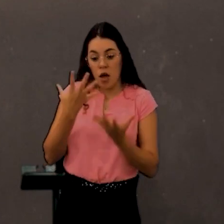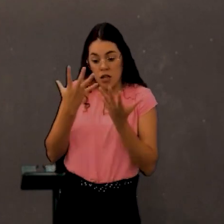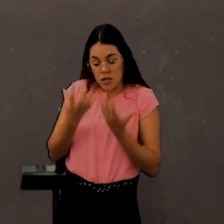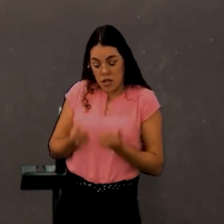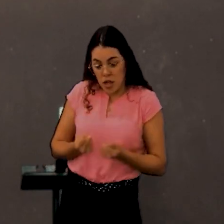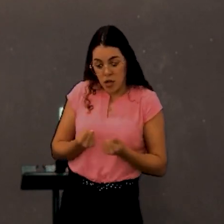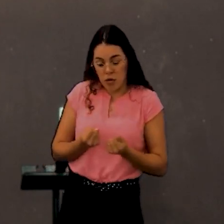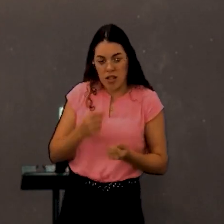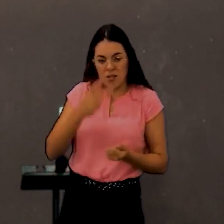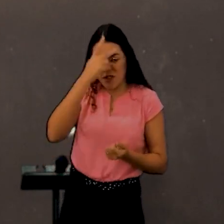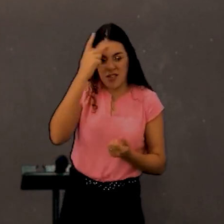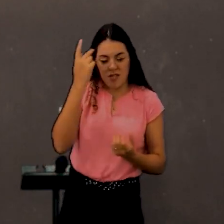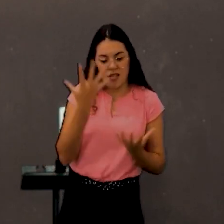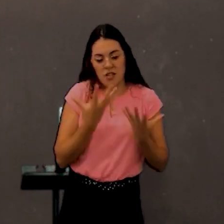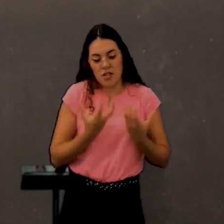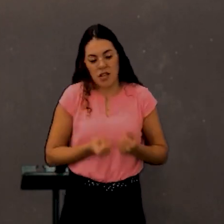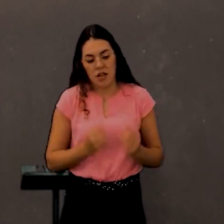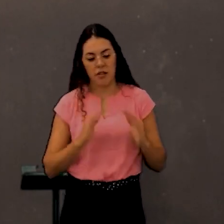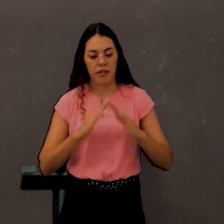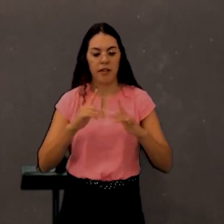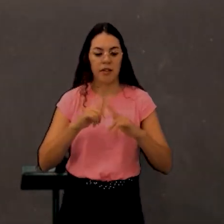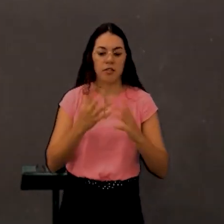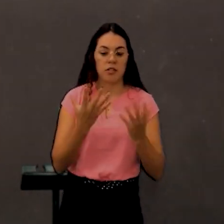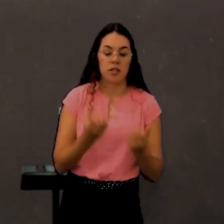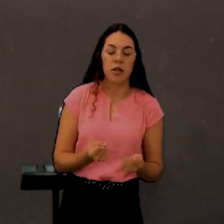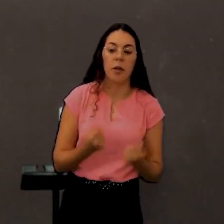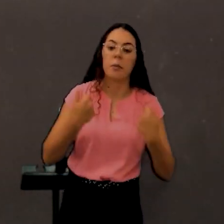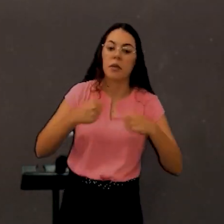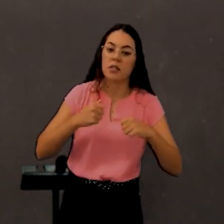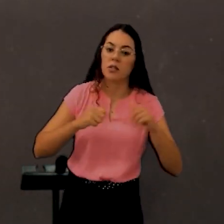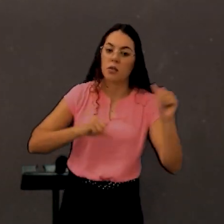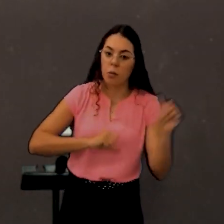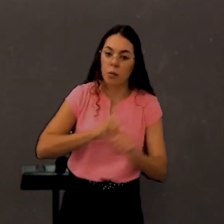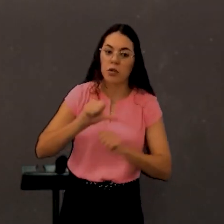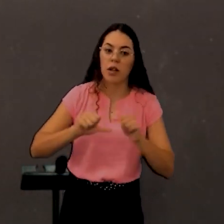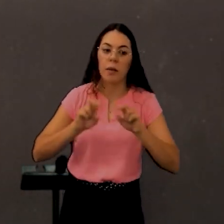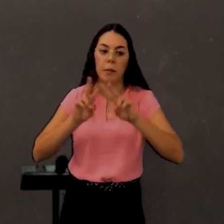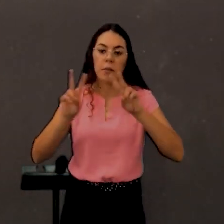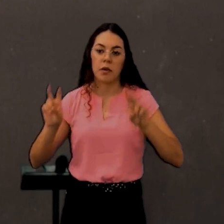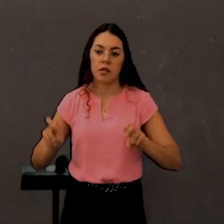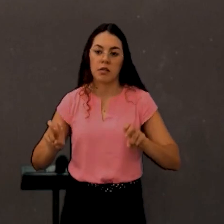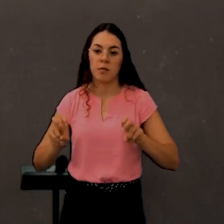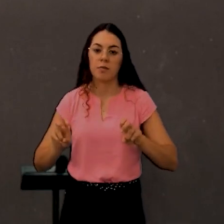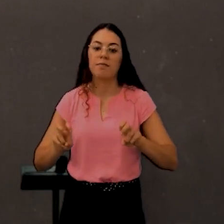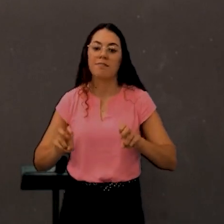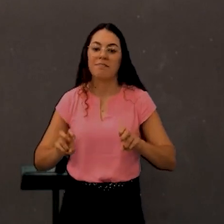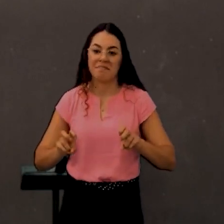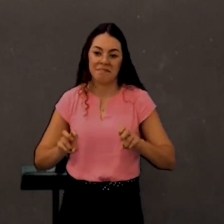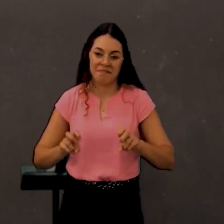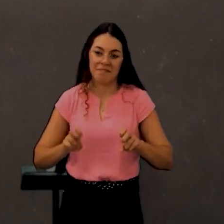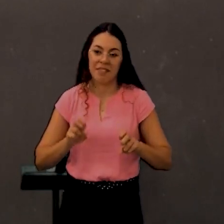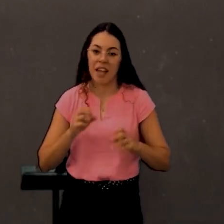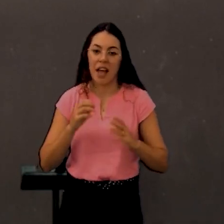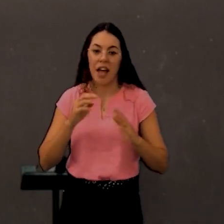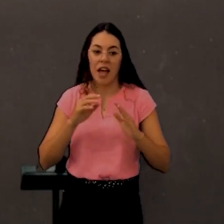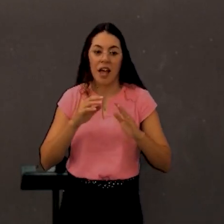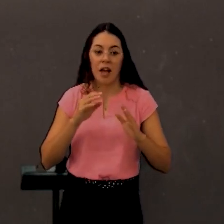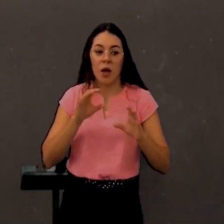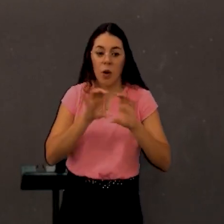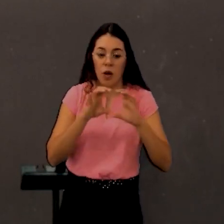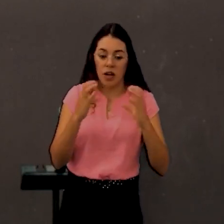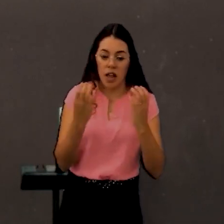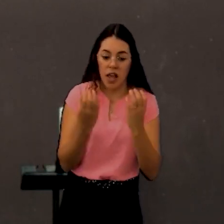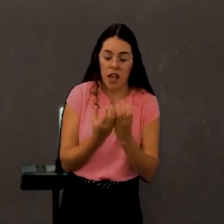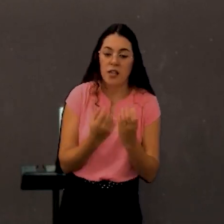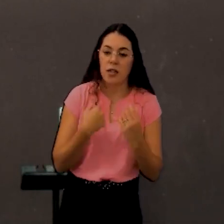por aí, em muitas igrejas, eu tenho que começar a mudar essa mensagem. Se eu quiser ser aceito aí em muitos congressos,